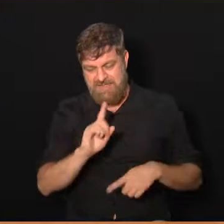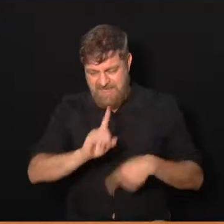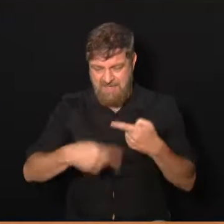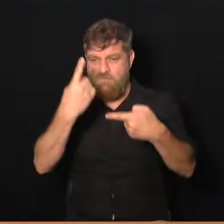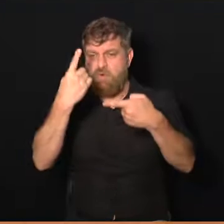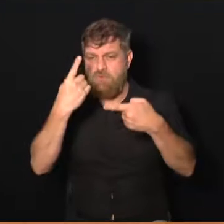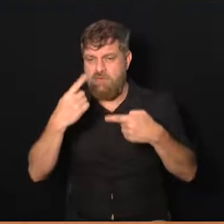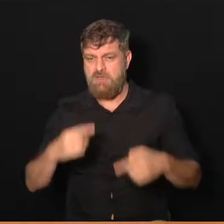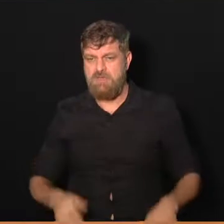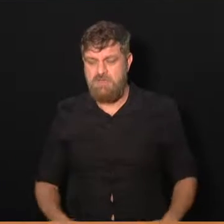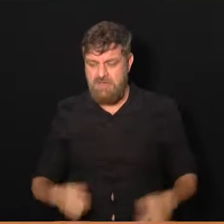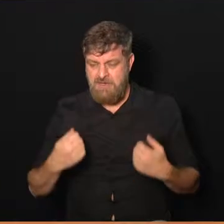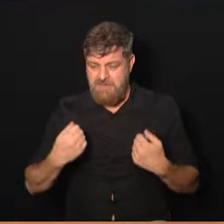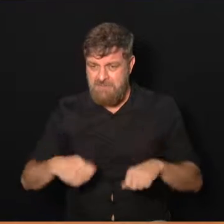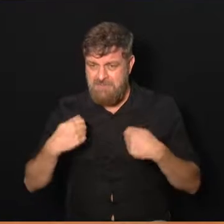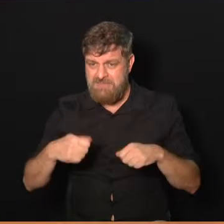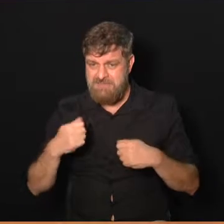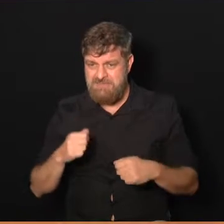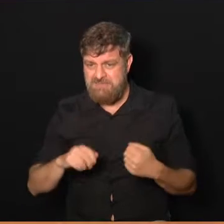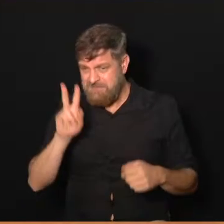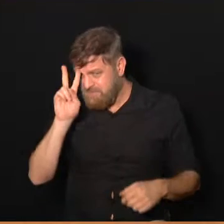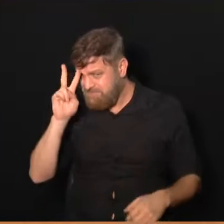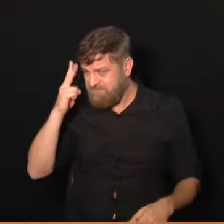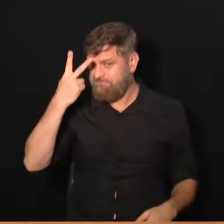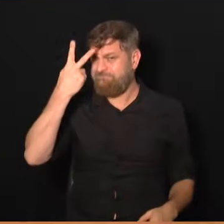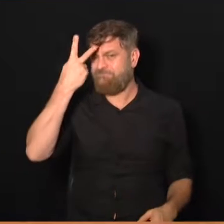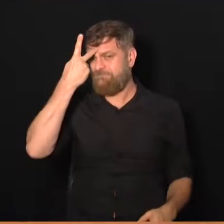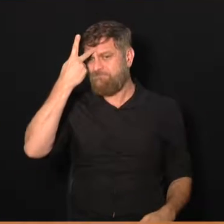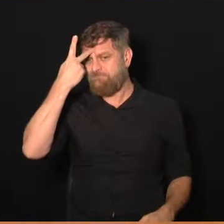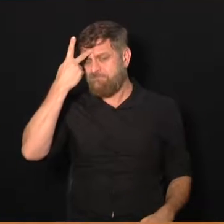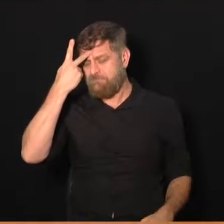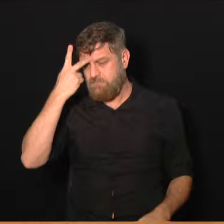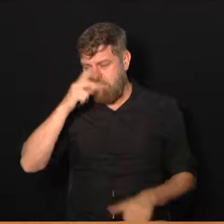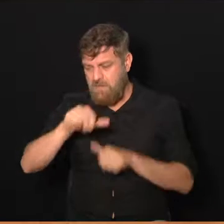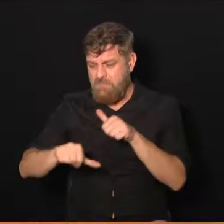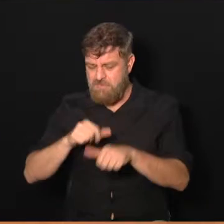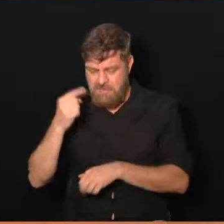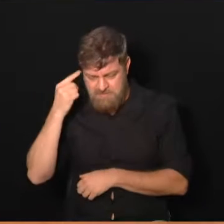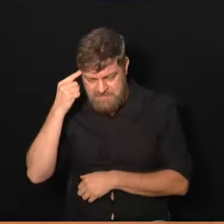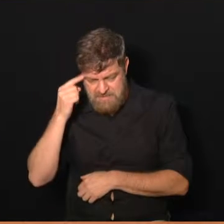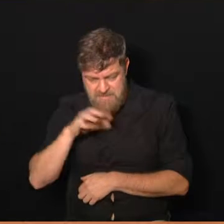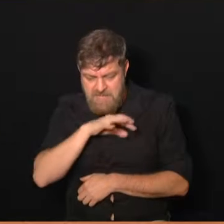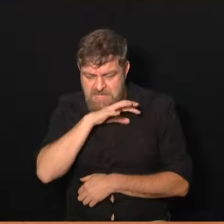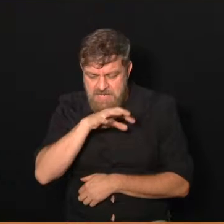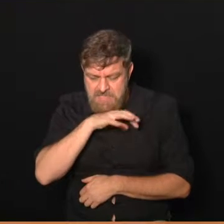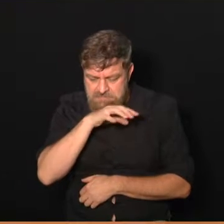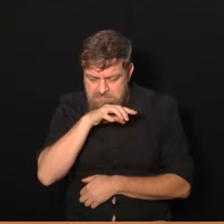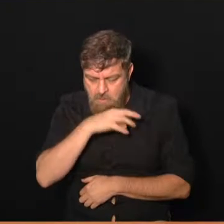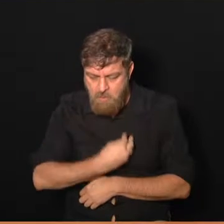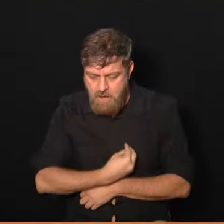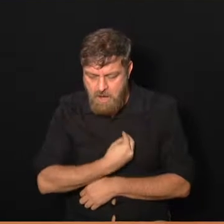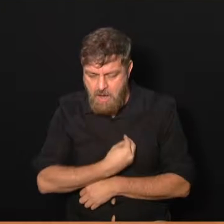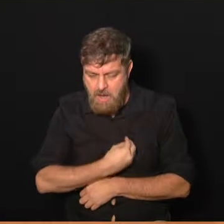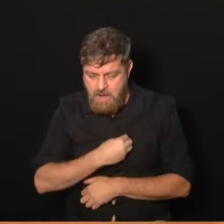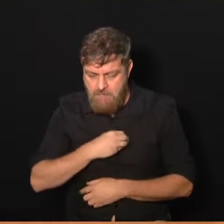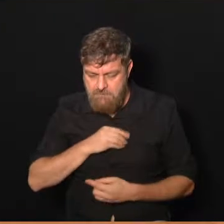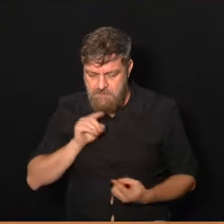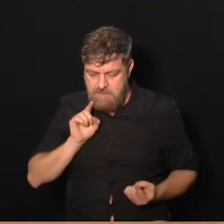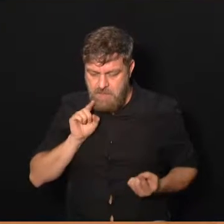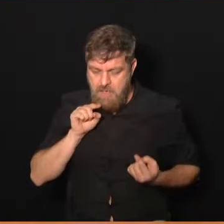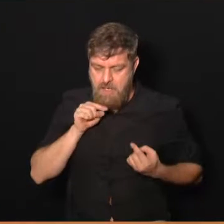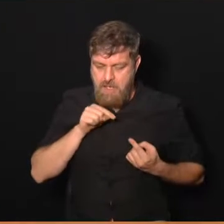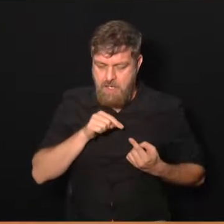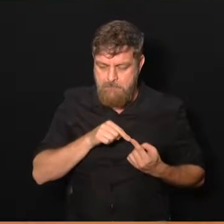que começar uma mudança de conceito do que vem a ser os animais e qual a relação que nós temos com os